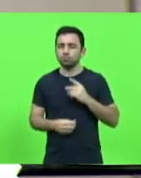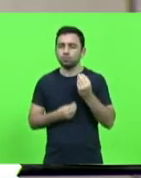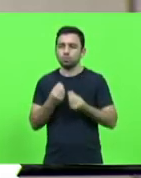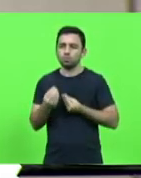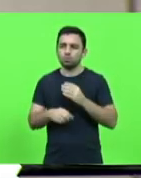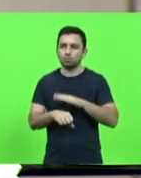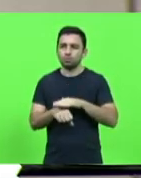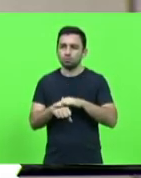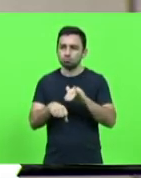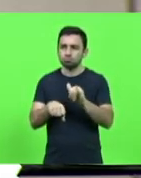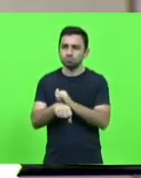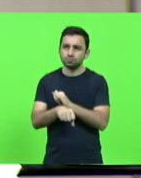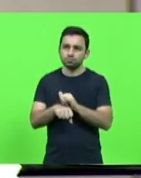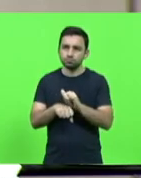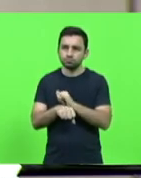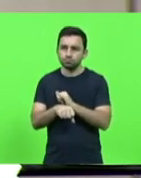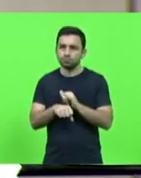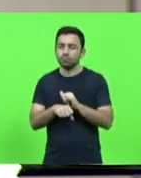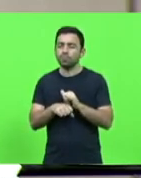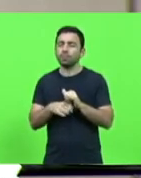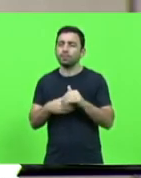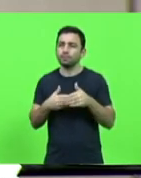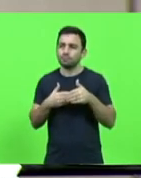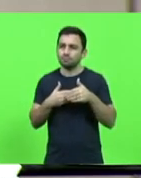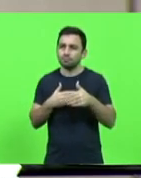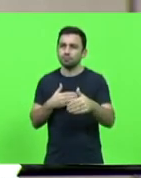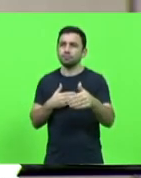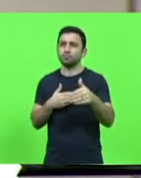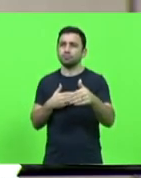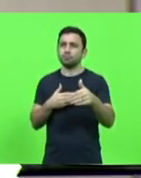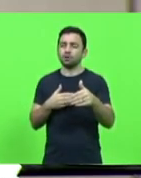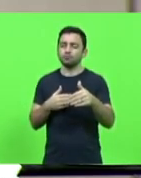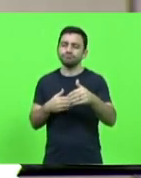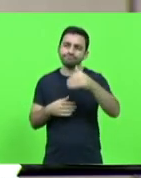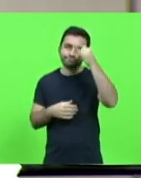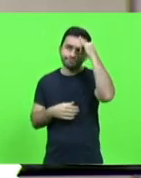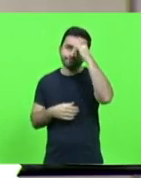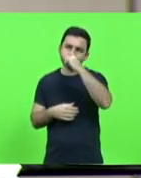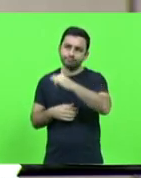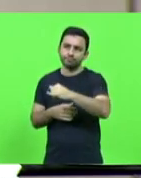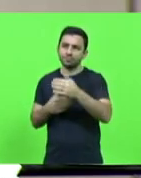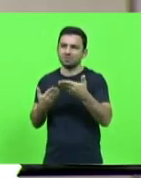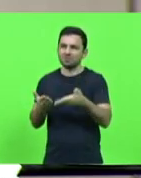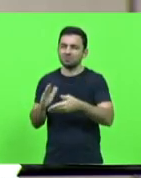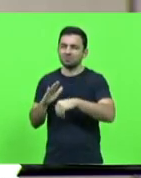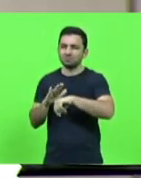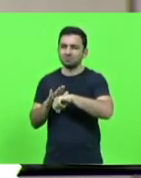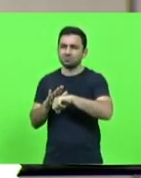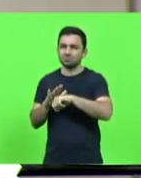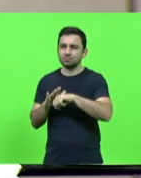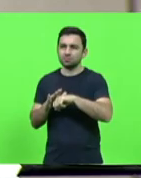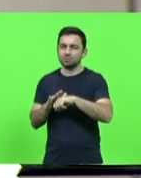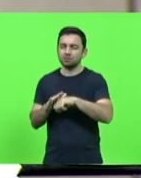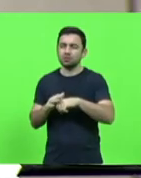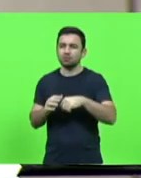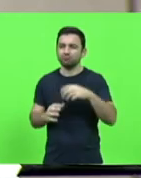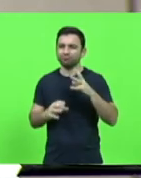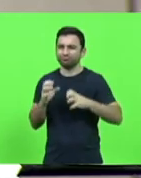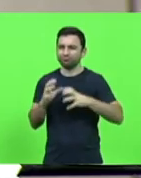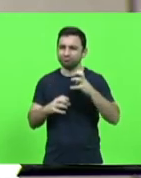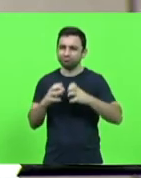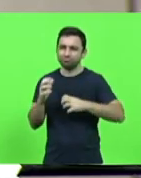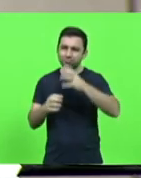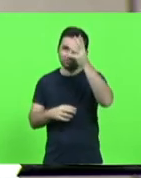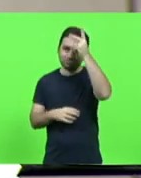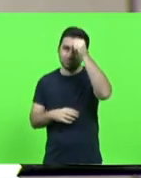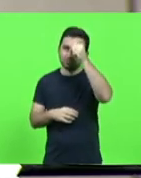que estão sendo adotadas para coibir a prática criminosa de rinha de galos no estado de Santa